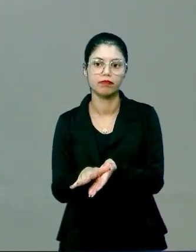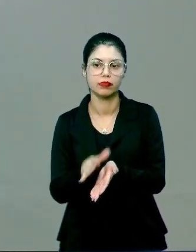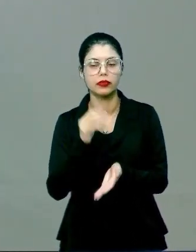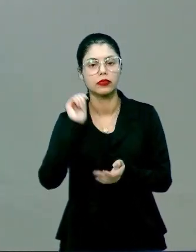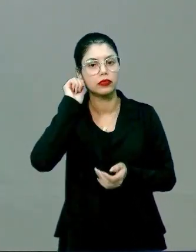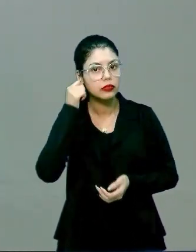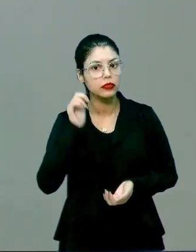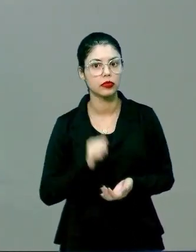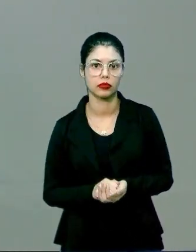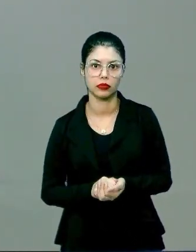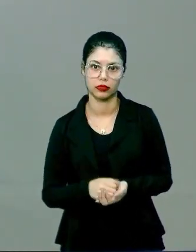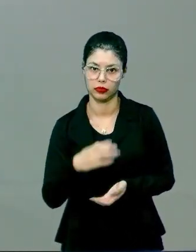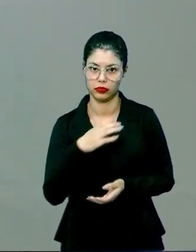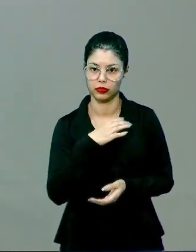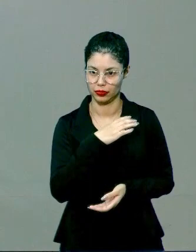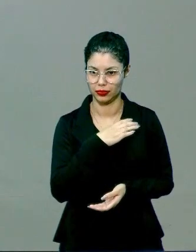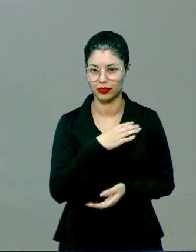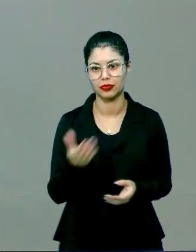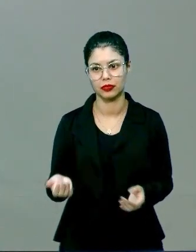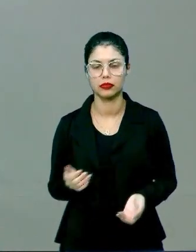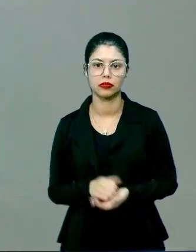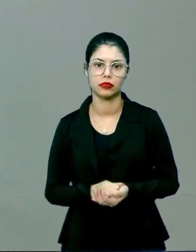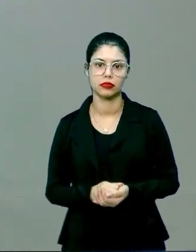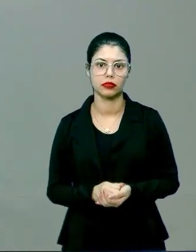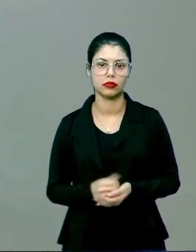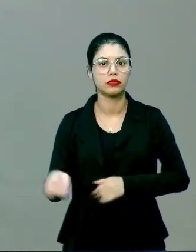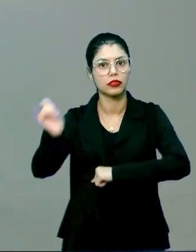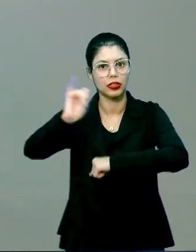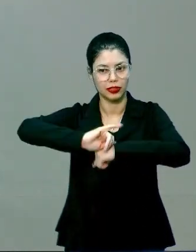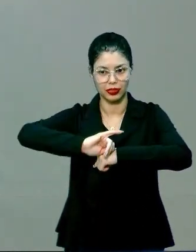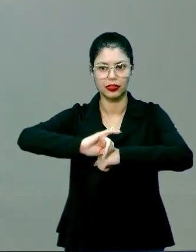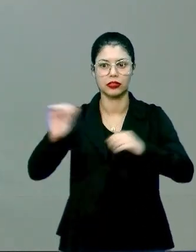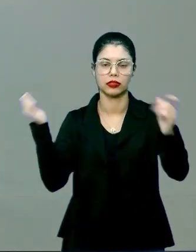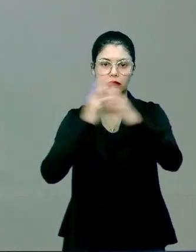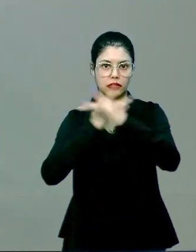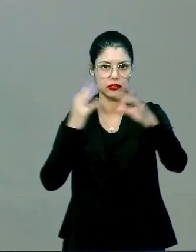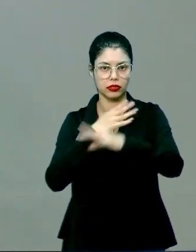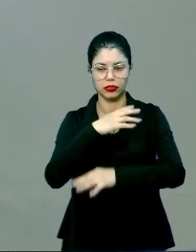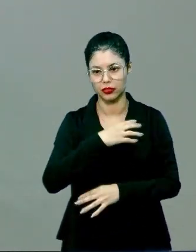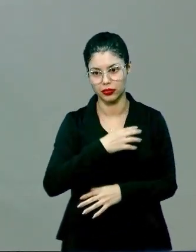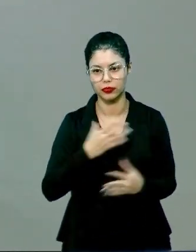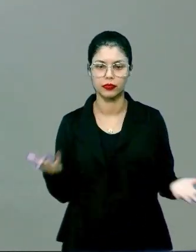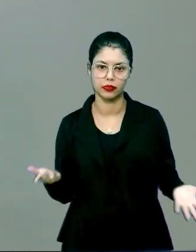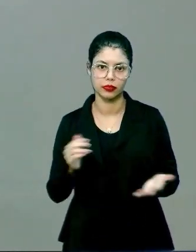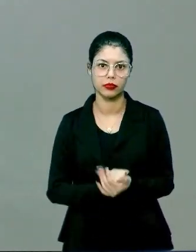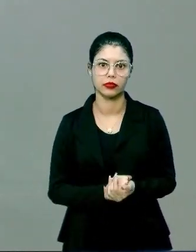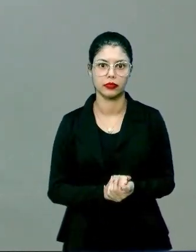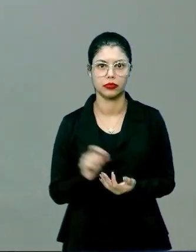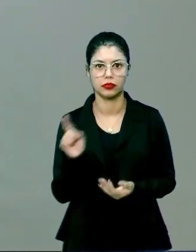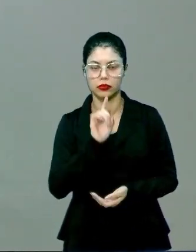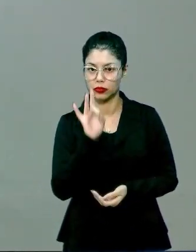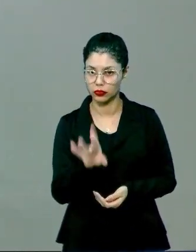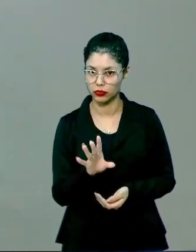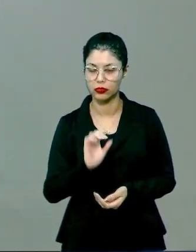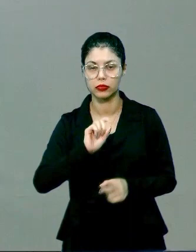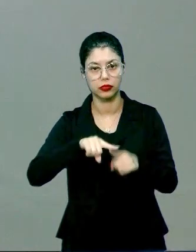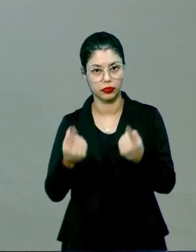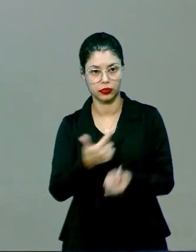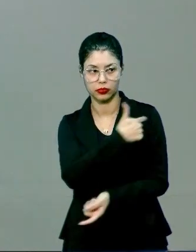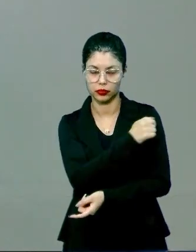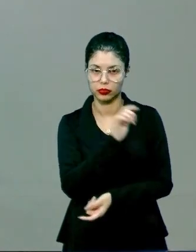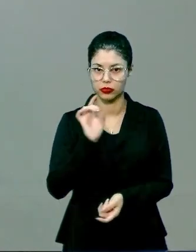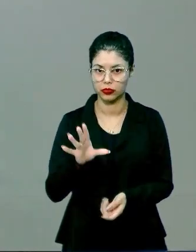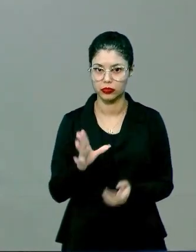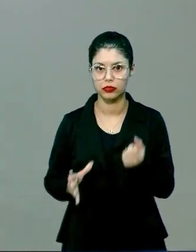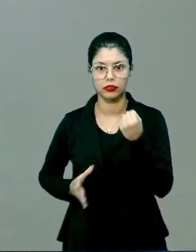desses negros da capital, dos centros urbanos. Era essa a verdadeira intenção, não só a vacina da varíola,